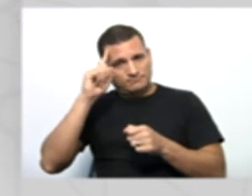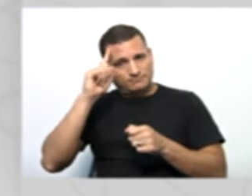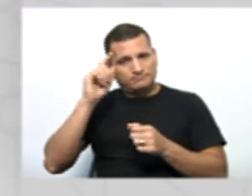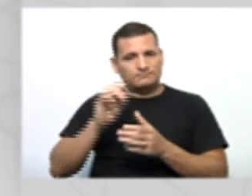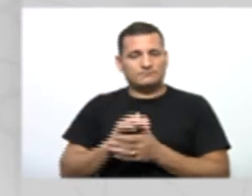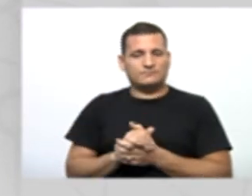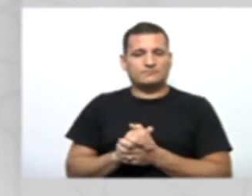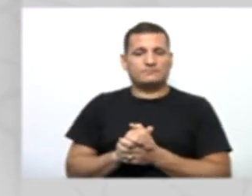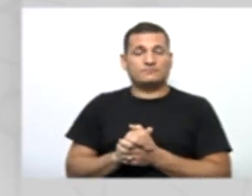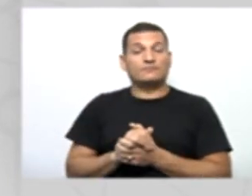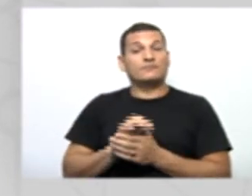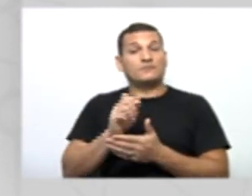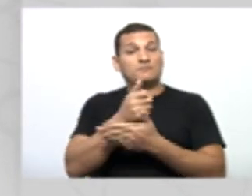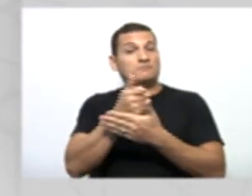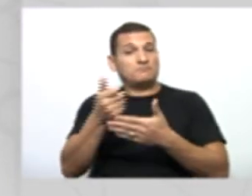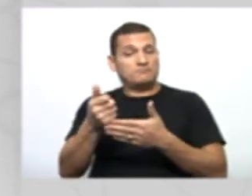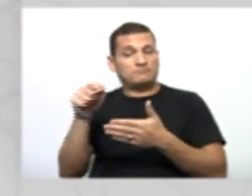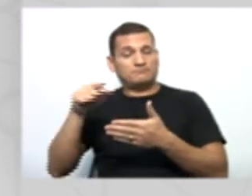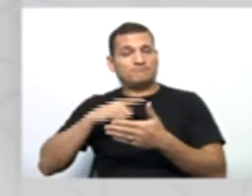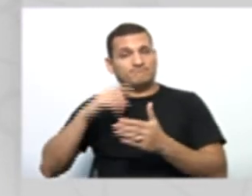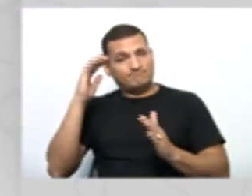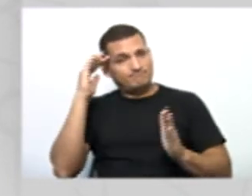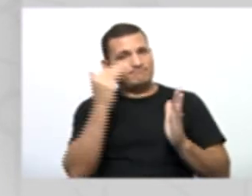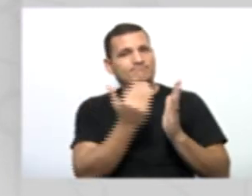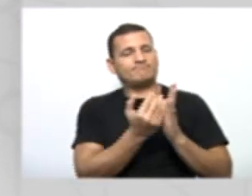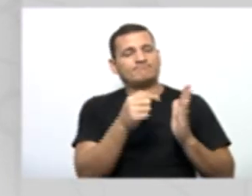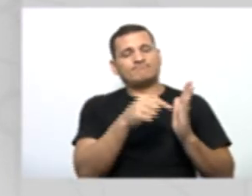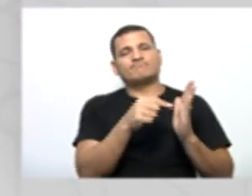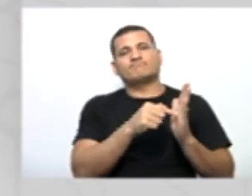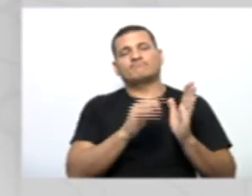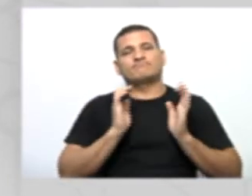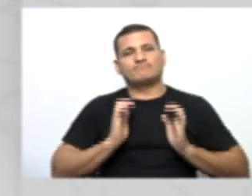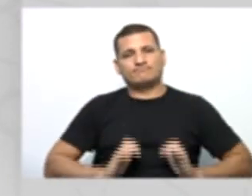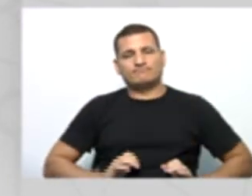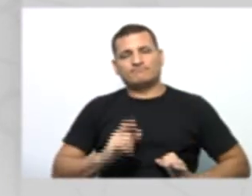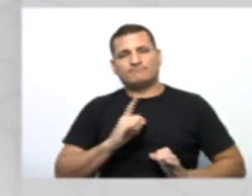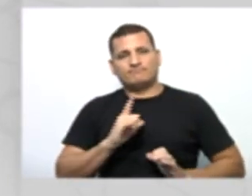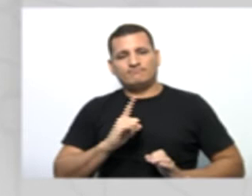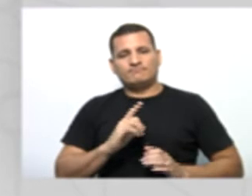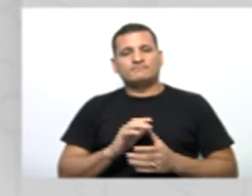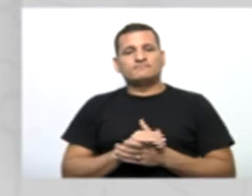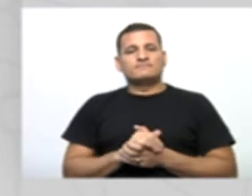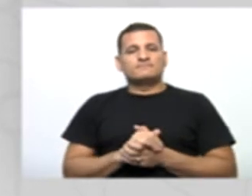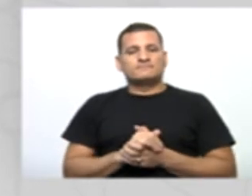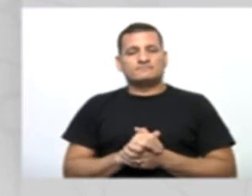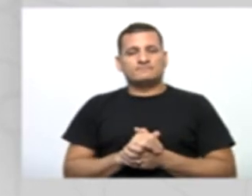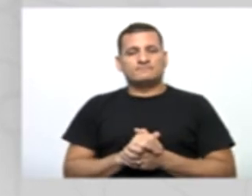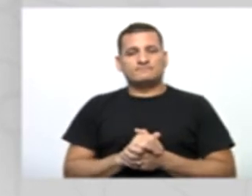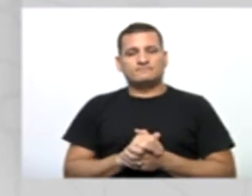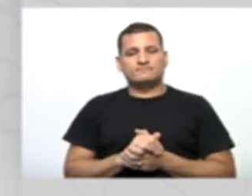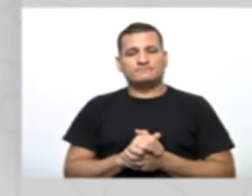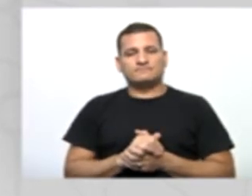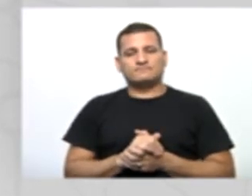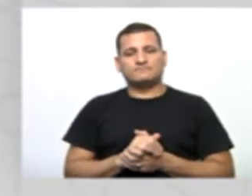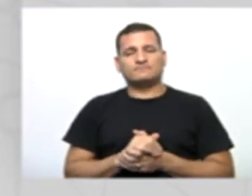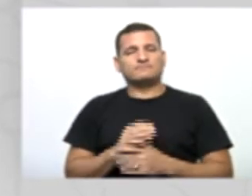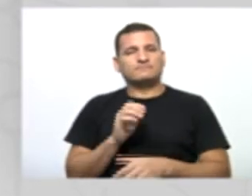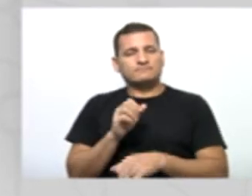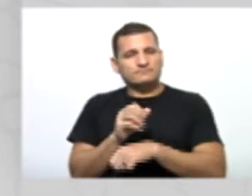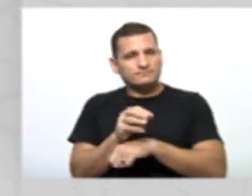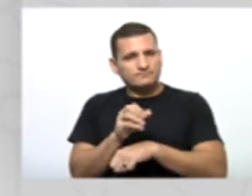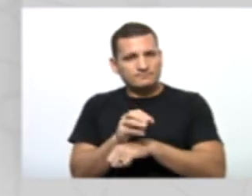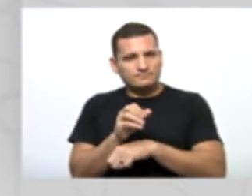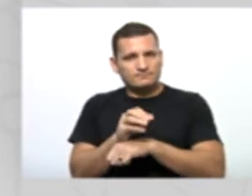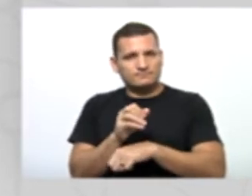ela evidentemente, ela é seguida pelos princípios éticos, né, que são evidentemente conduzidos, né,